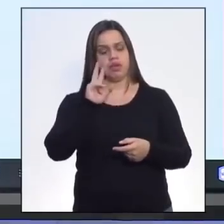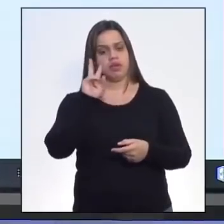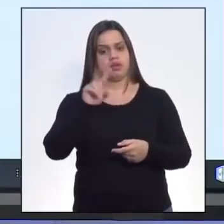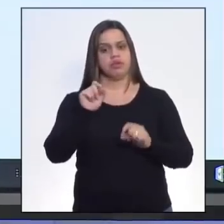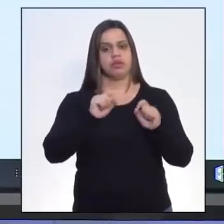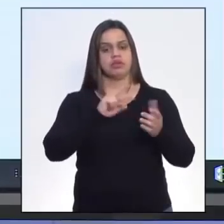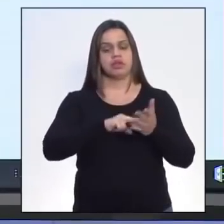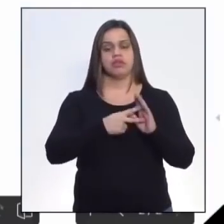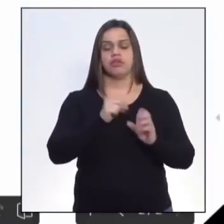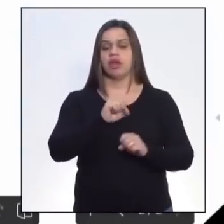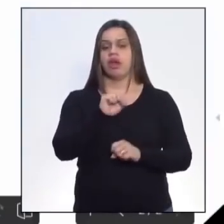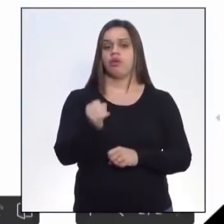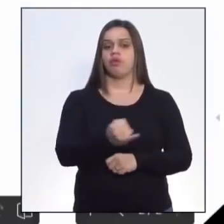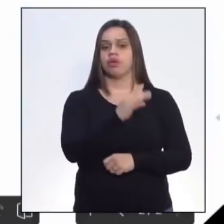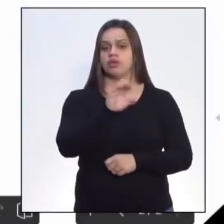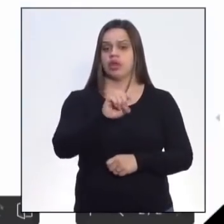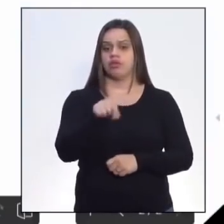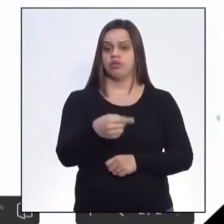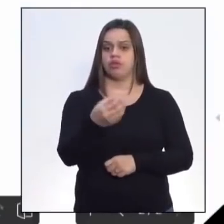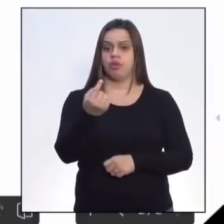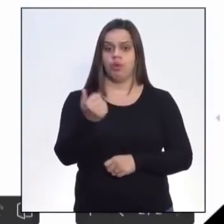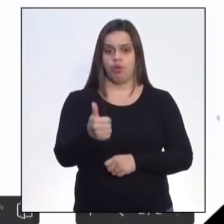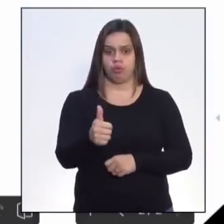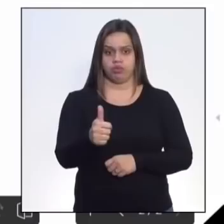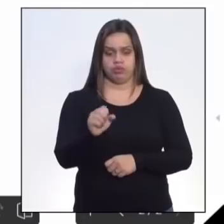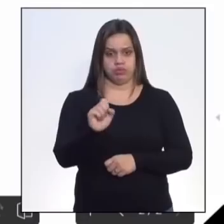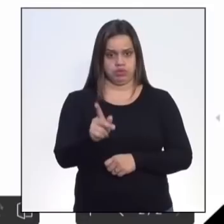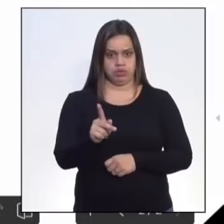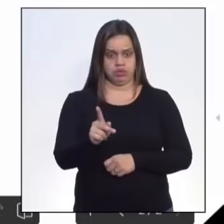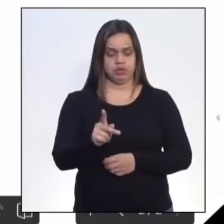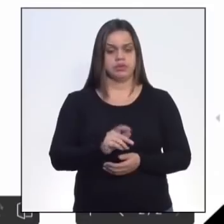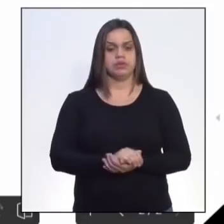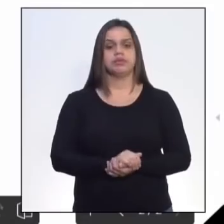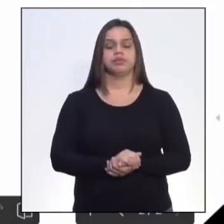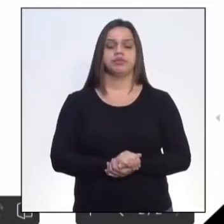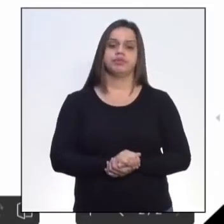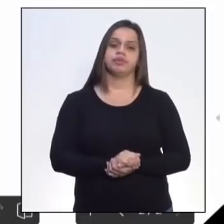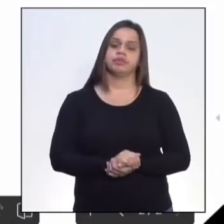ele equivale a 0,11, correto? Ok.